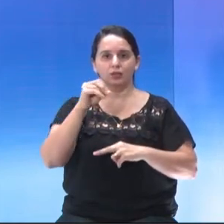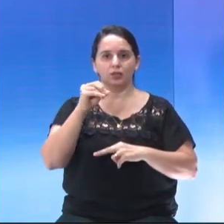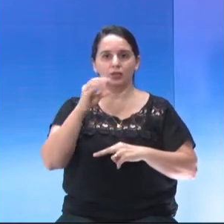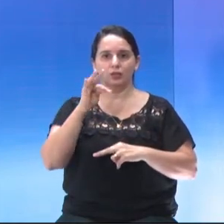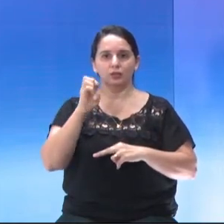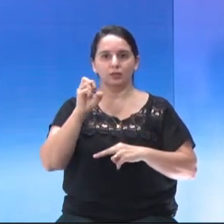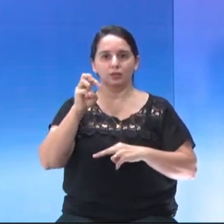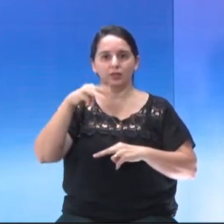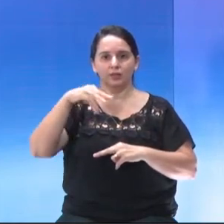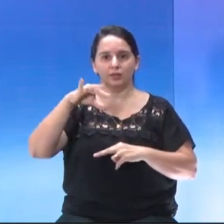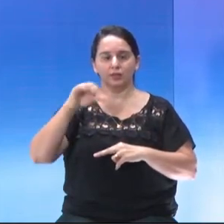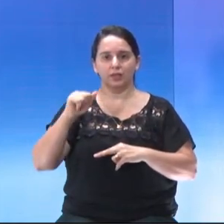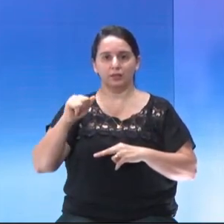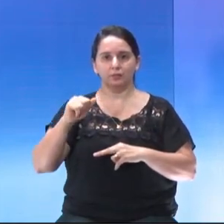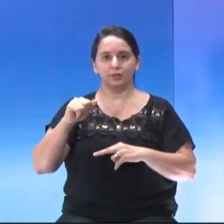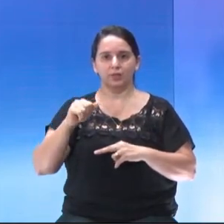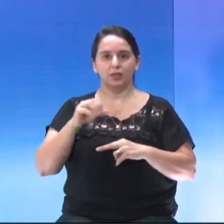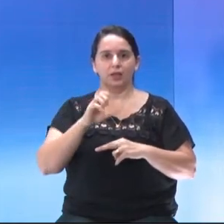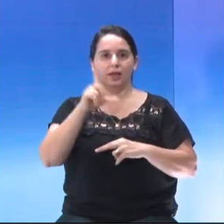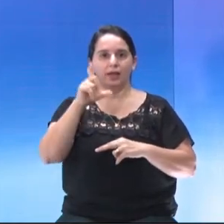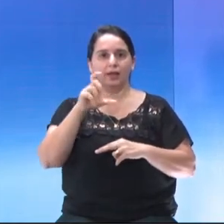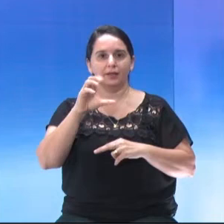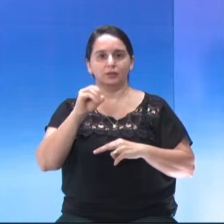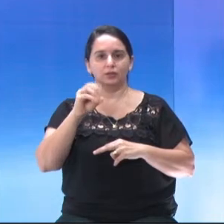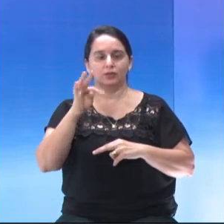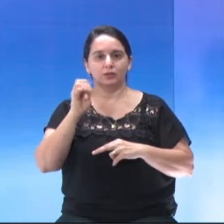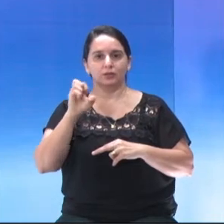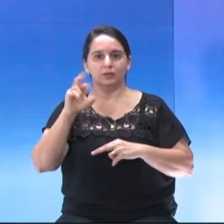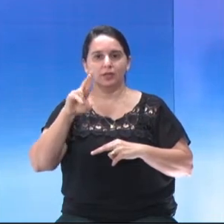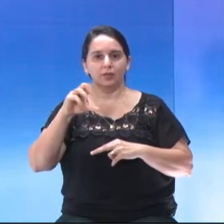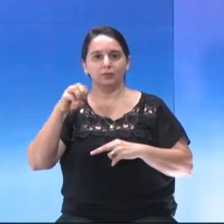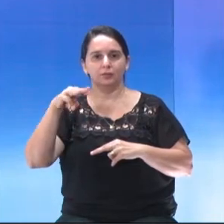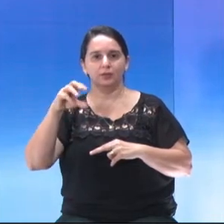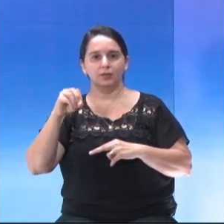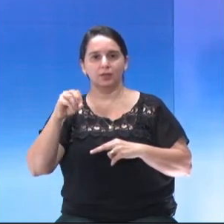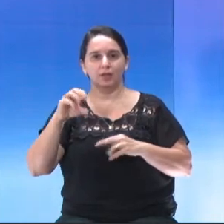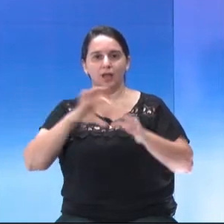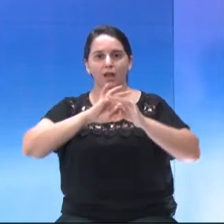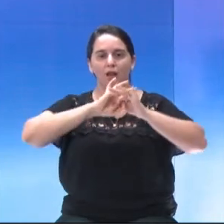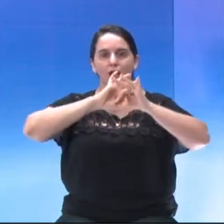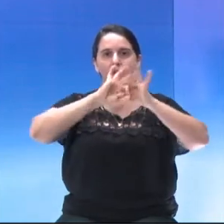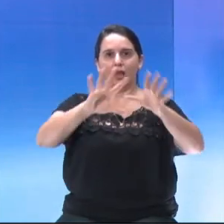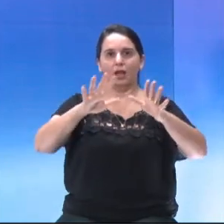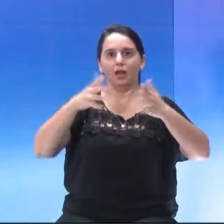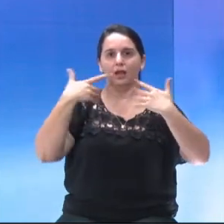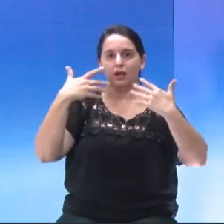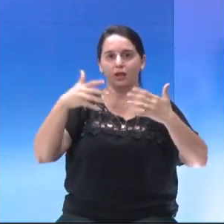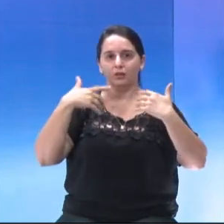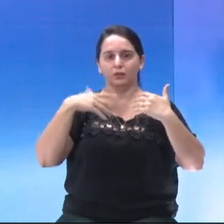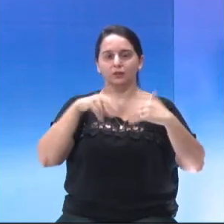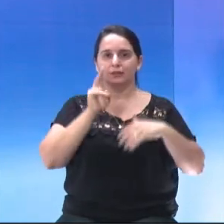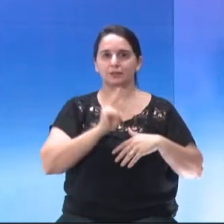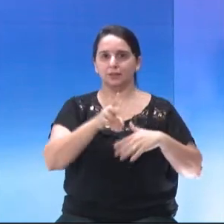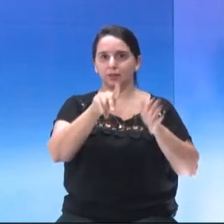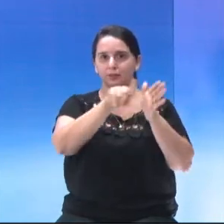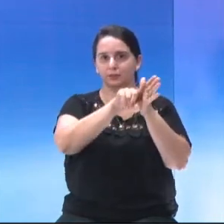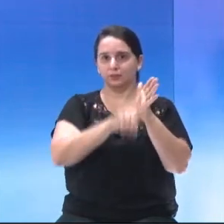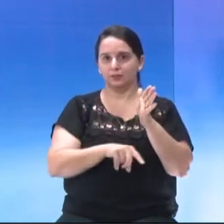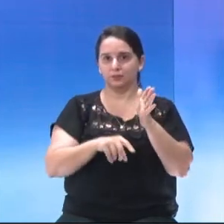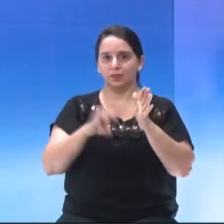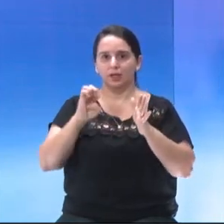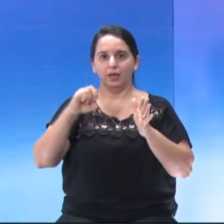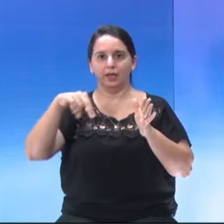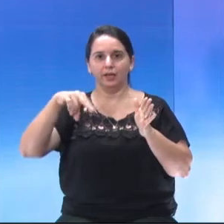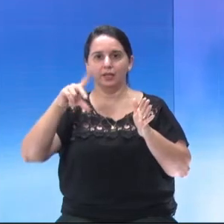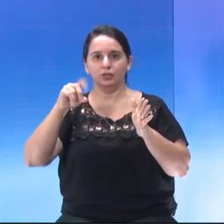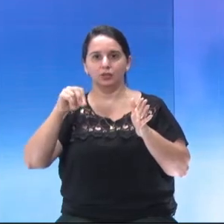endotérmicas e exotérmicas, tenham em mente, reações exotérmicas liberam calor. ΔH sempre negativo.